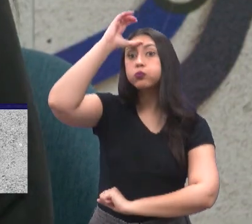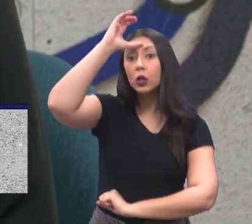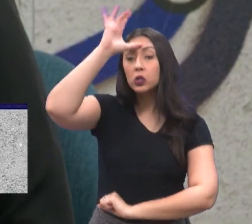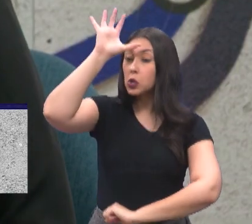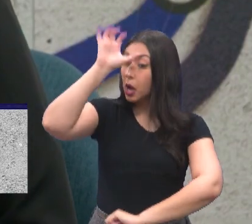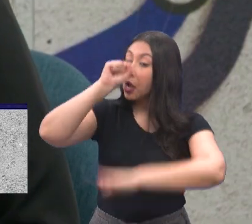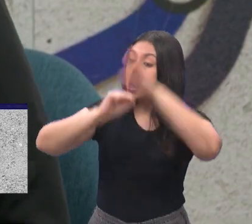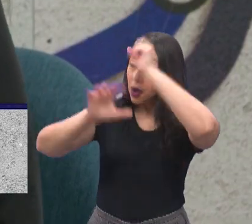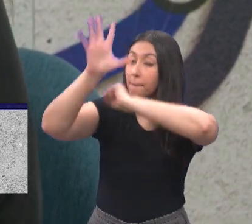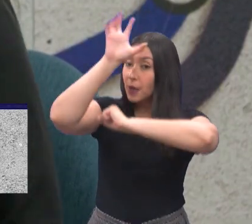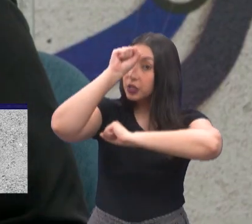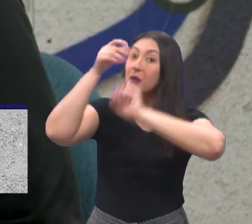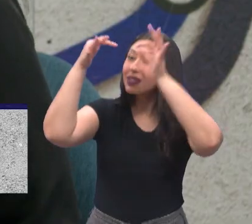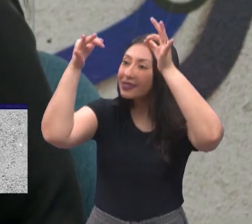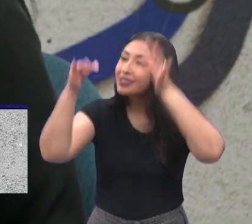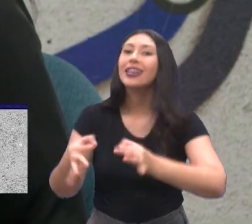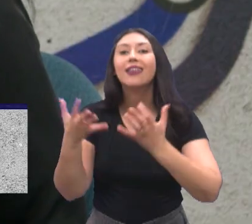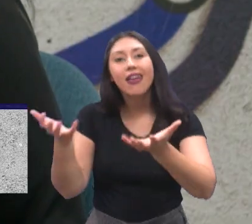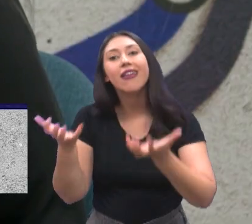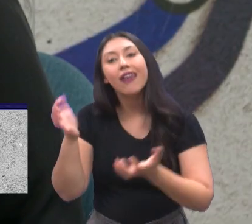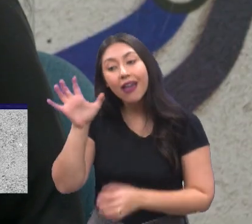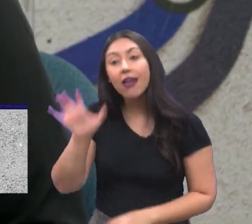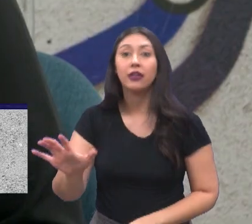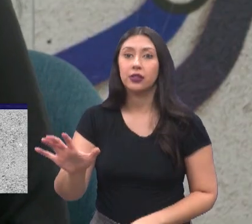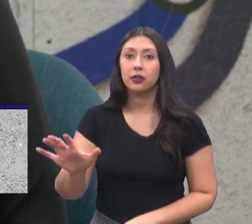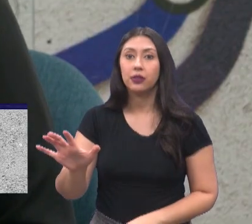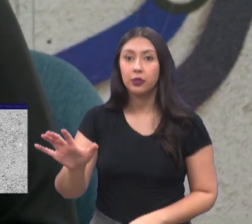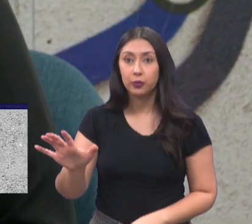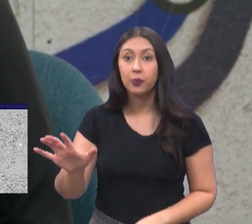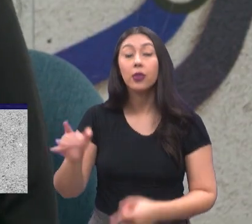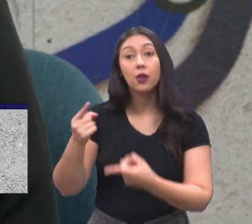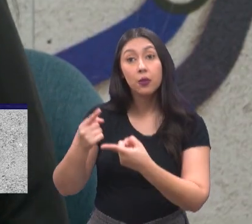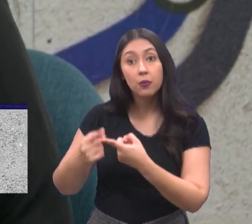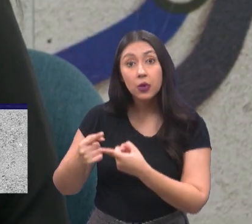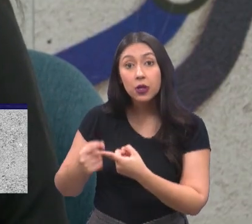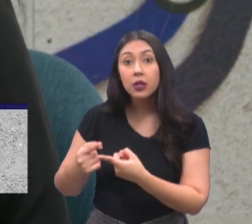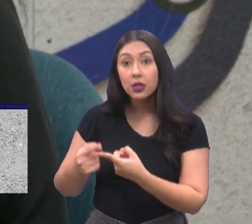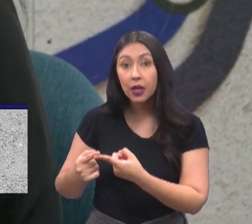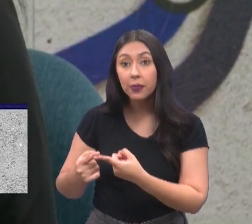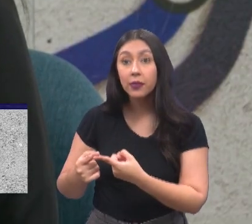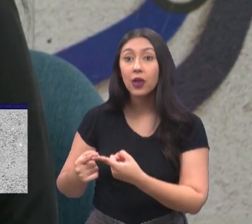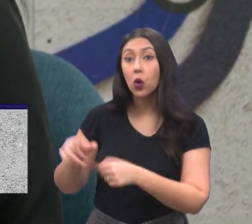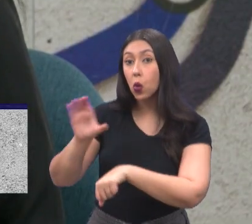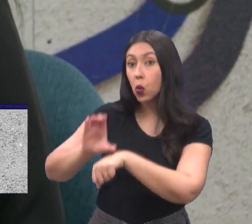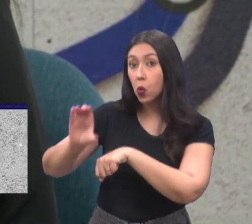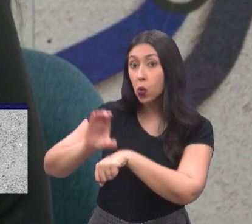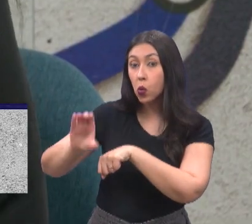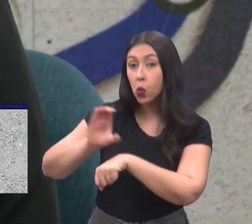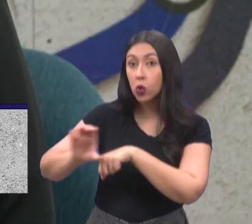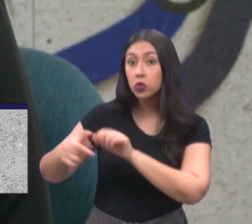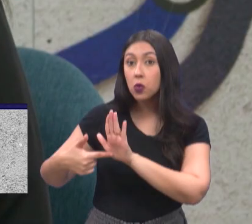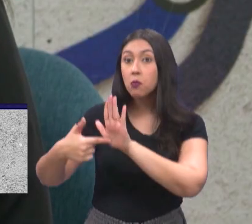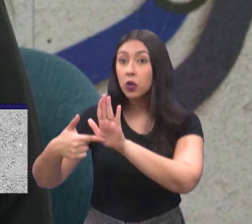ter certeza que você quer ter isso em casa, né? Porque a ideia do curso é justamente isso, que você monte o seu ateliê